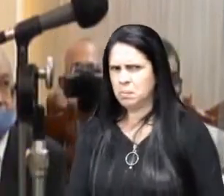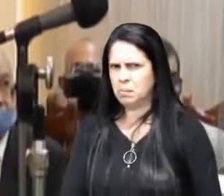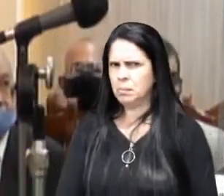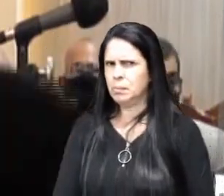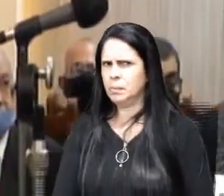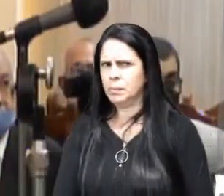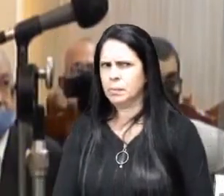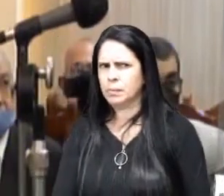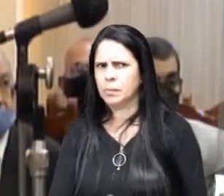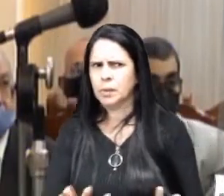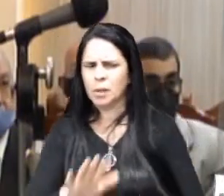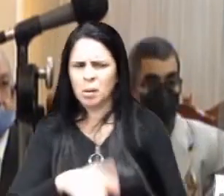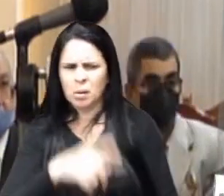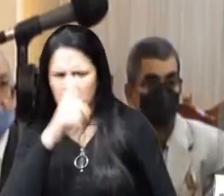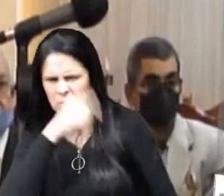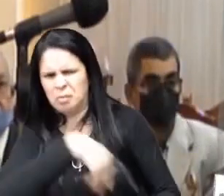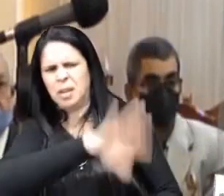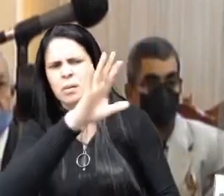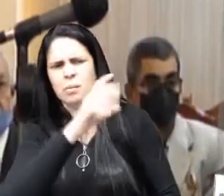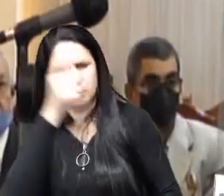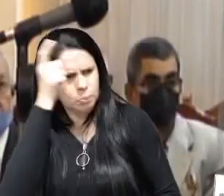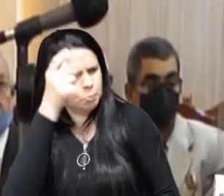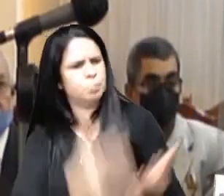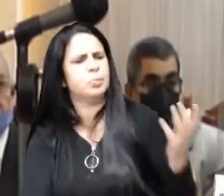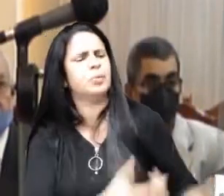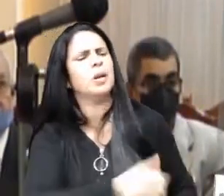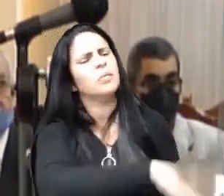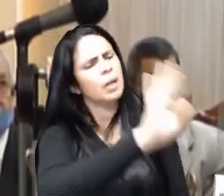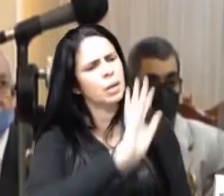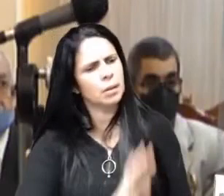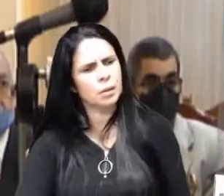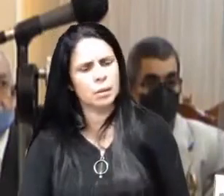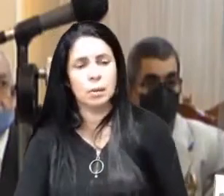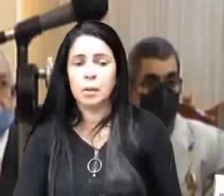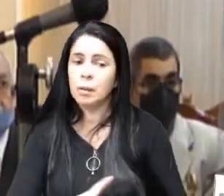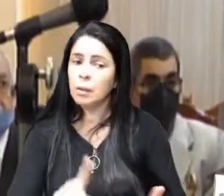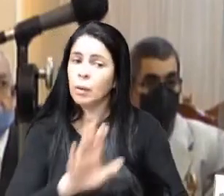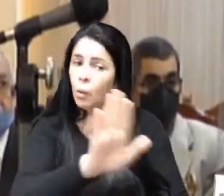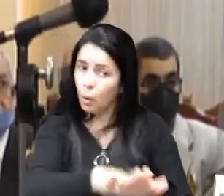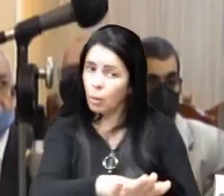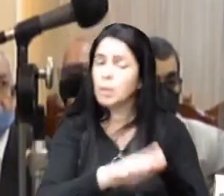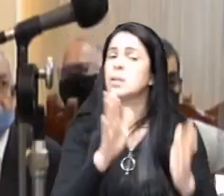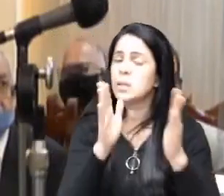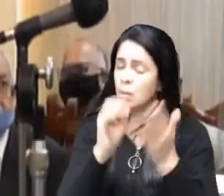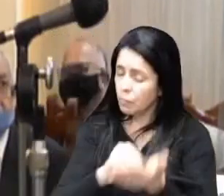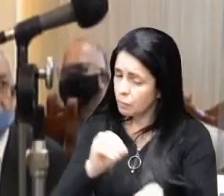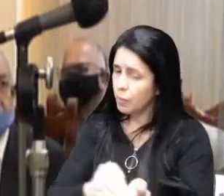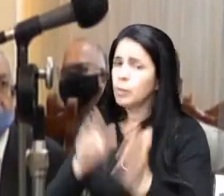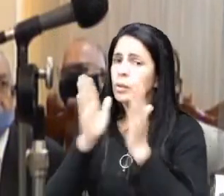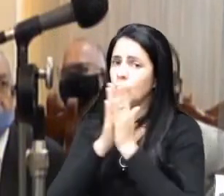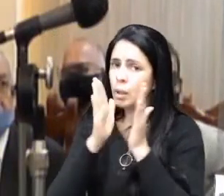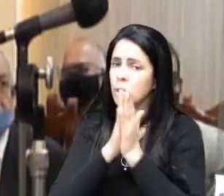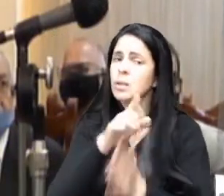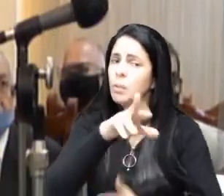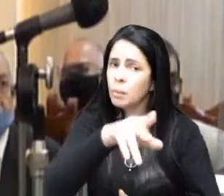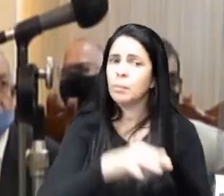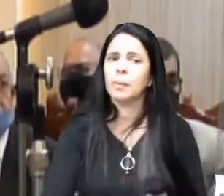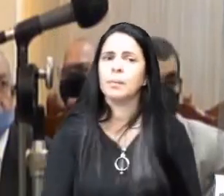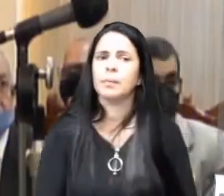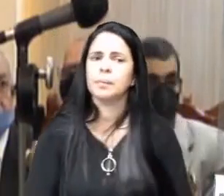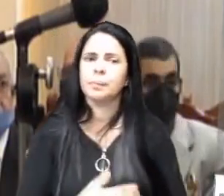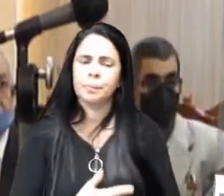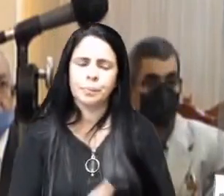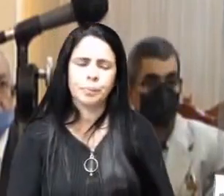já quase mandando para o inferno. Isso é falta de oração, irmãos. Isso é falta de oração. Quando o crente ora,